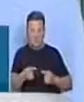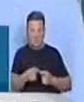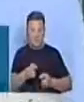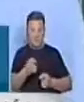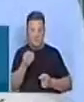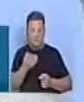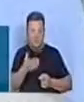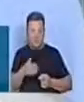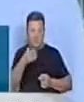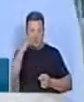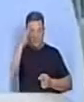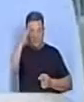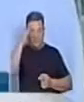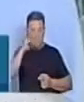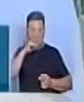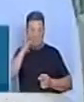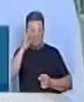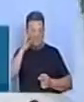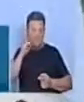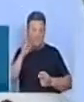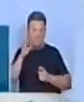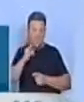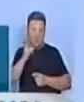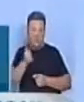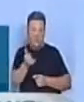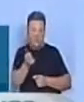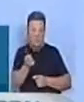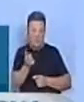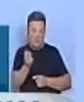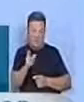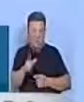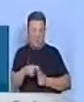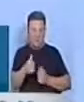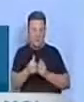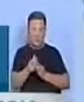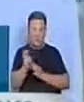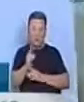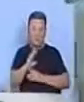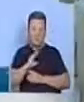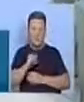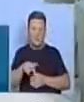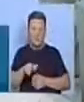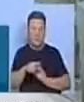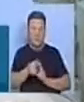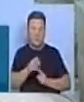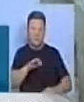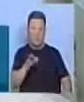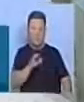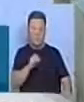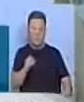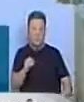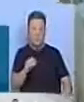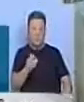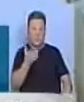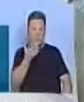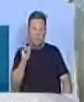e haverá sempre imaginação para mais uma Bienal. Chegam artistas de todo lado. Este ano são 400 que chegam de